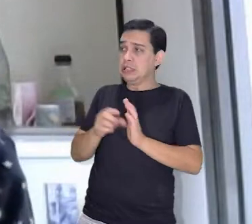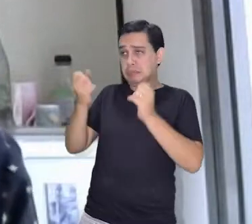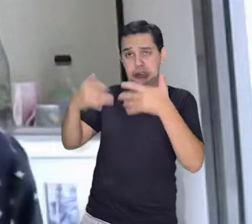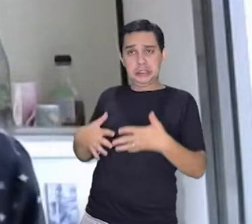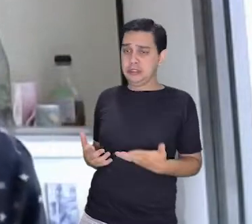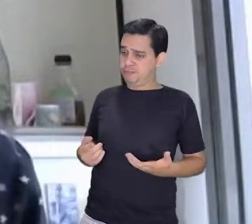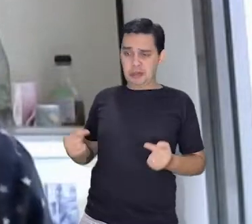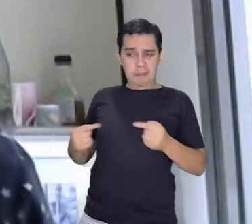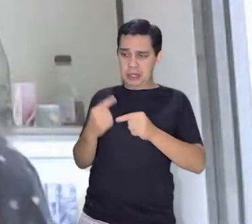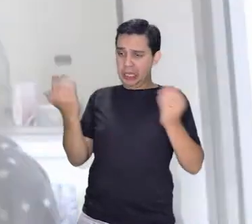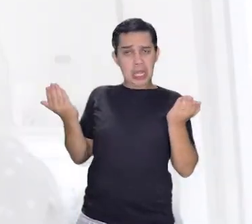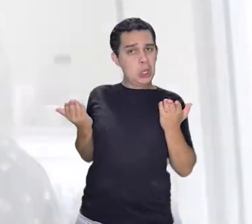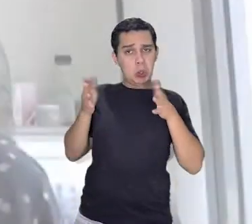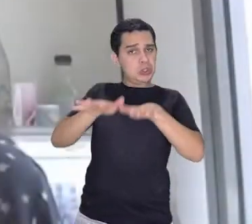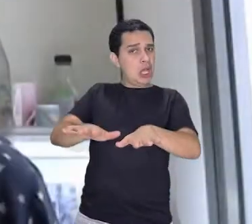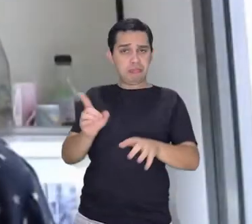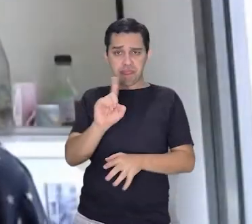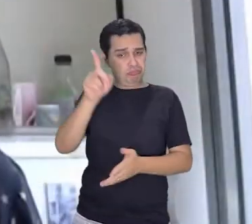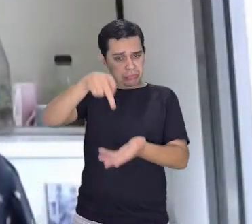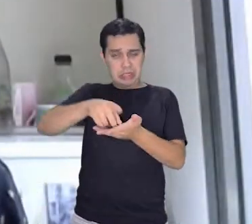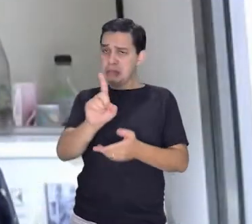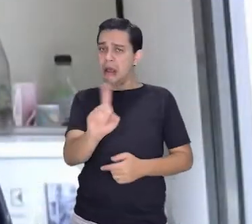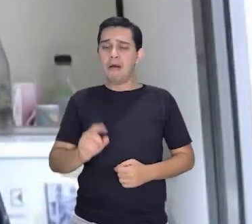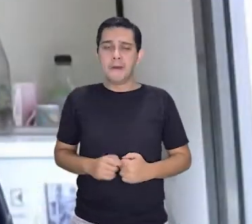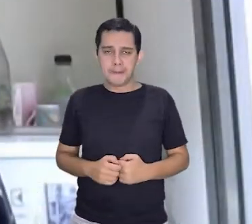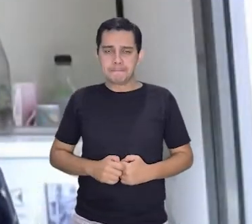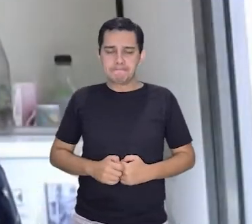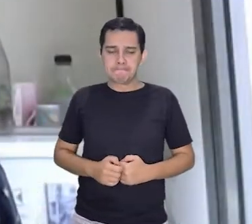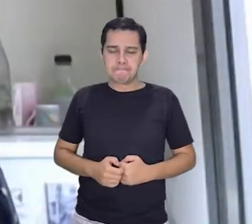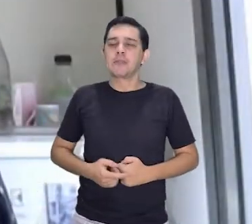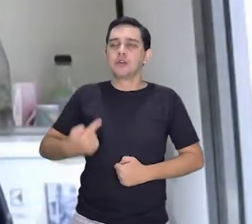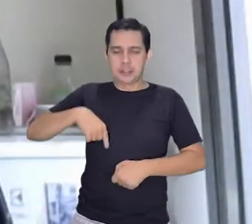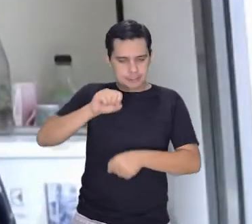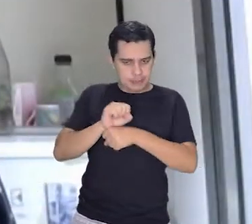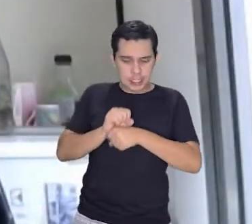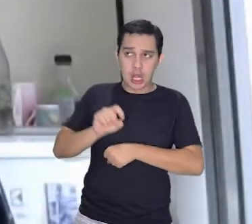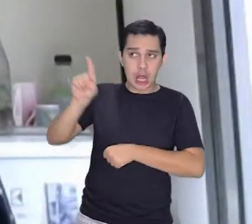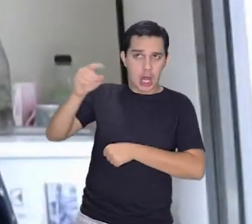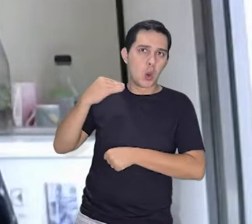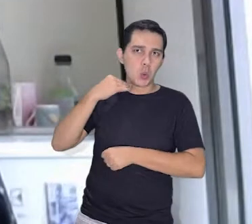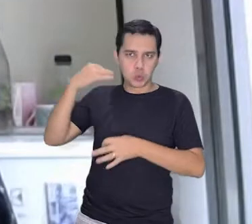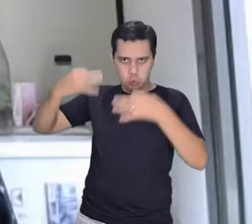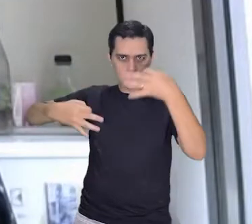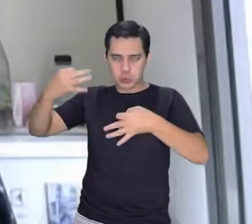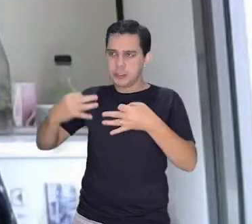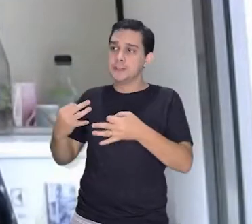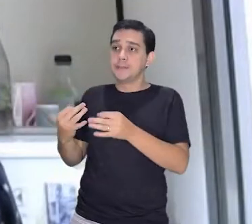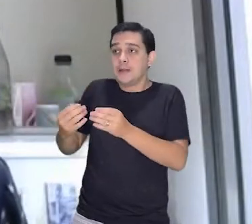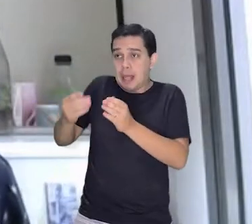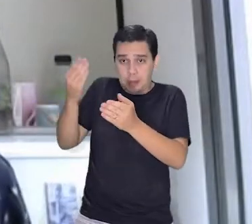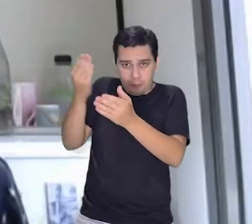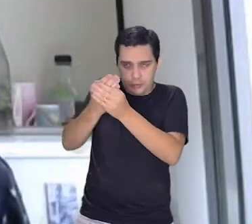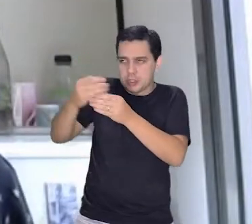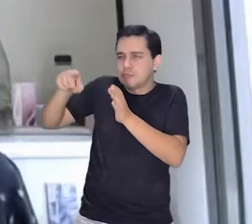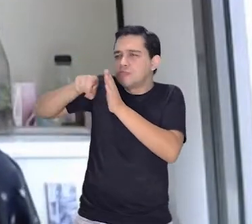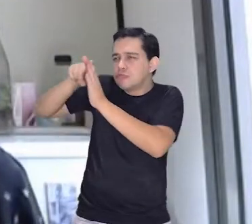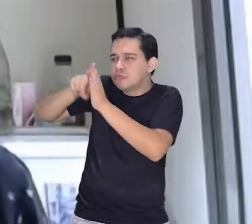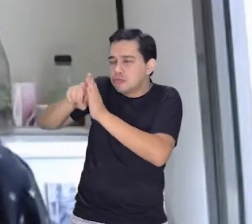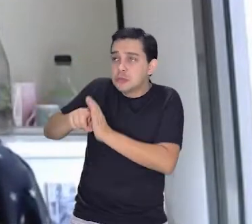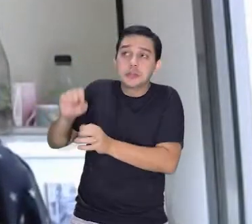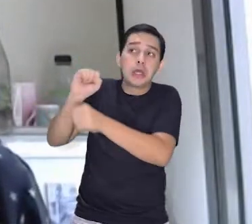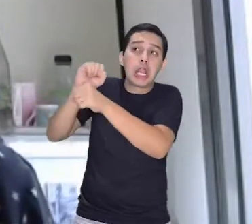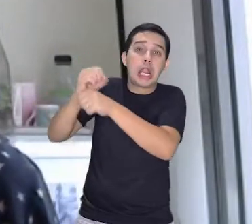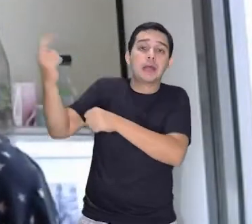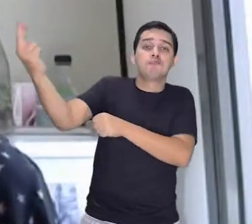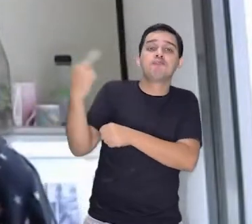não é uma verdadeira inclusão. Nós estamos aguardando que o juízo aprecie, né, a liminar, né, e aguardando aí